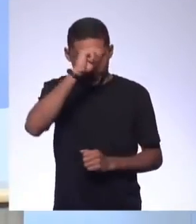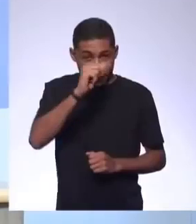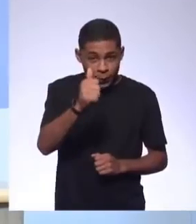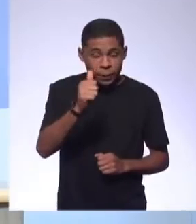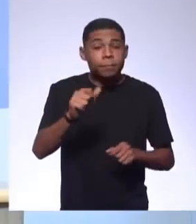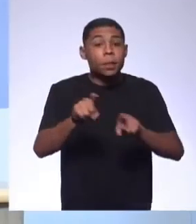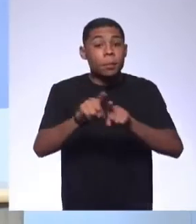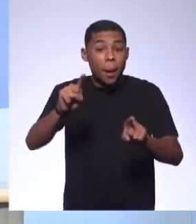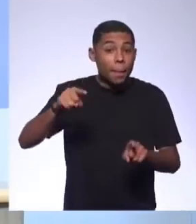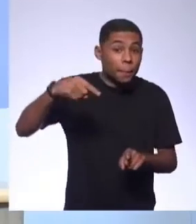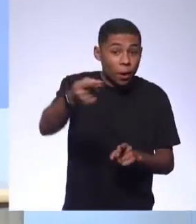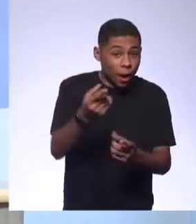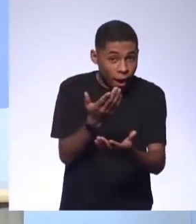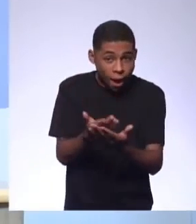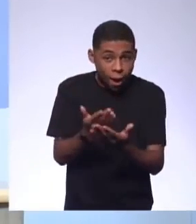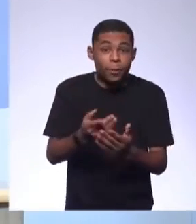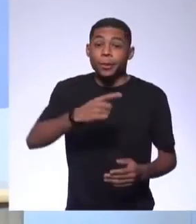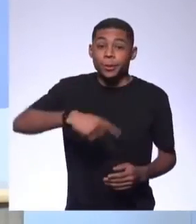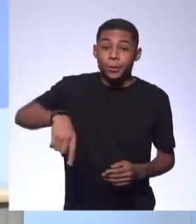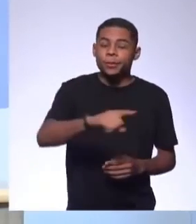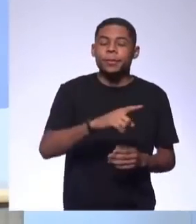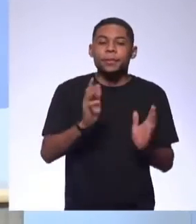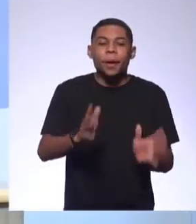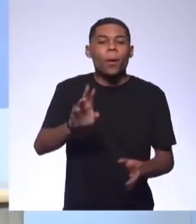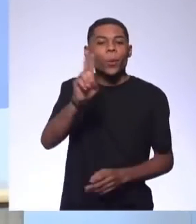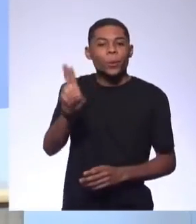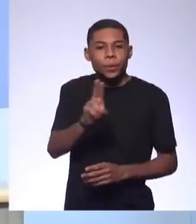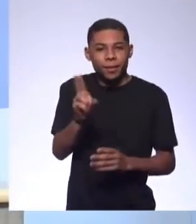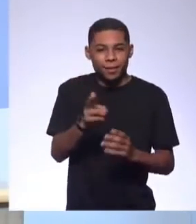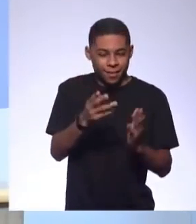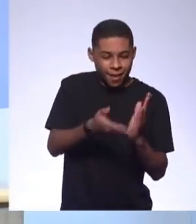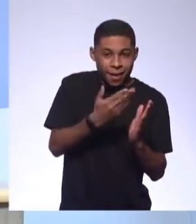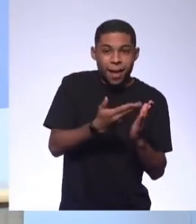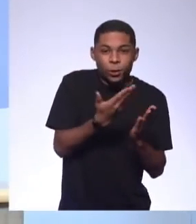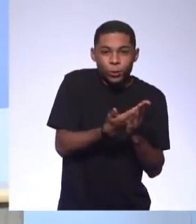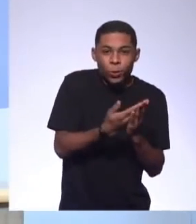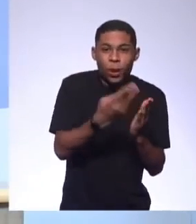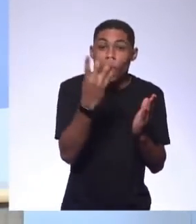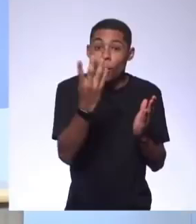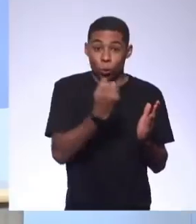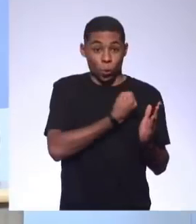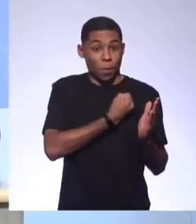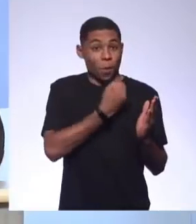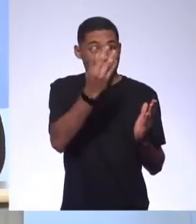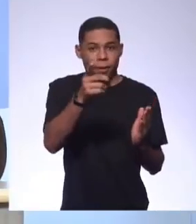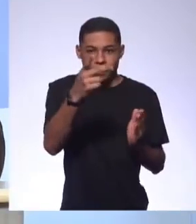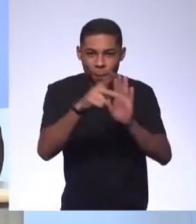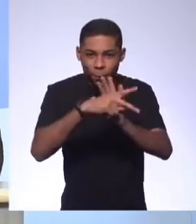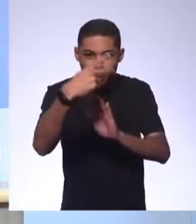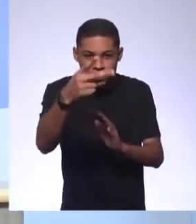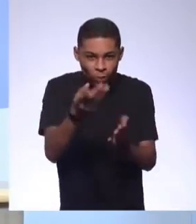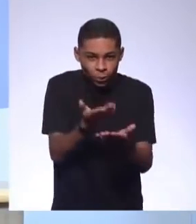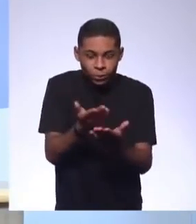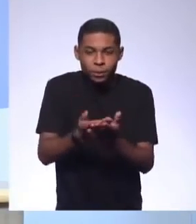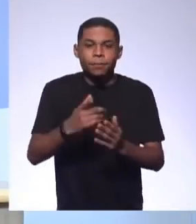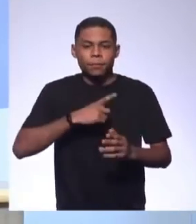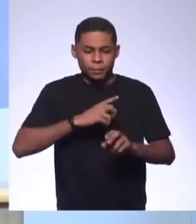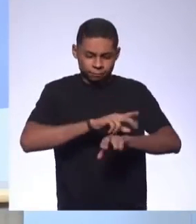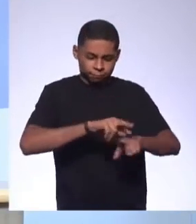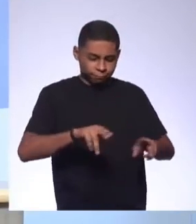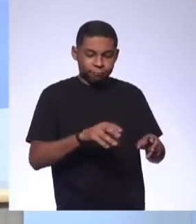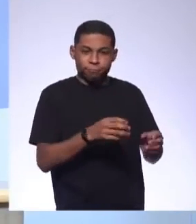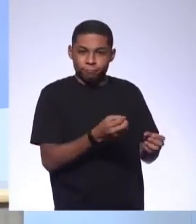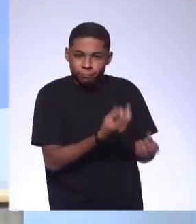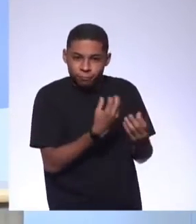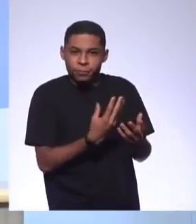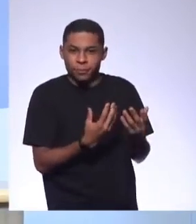da próxima aula nós já estaremos aí usando o caderno 4 do estudante com as habilidades aí do